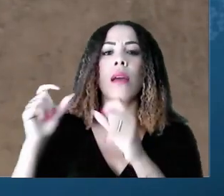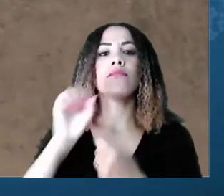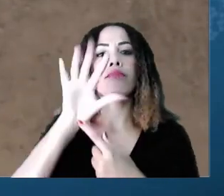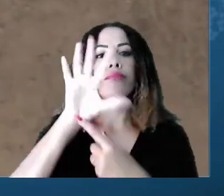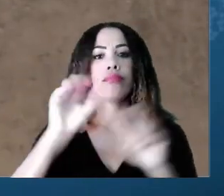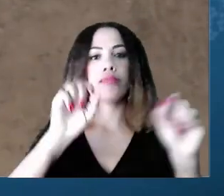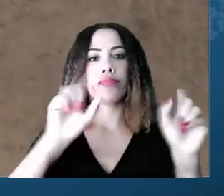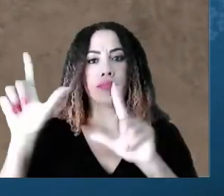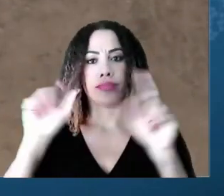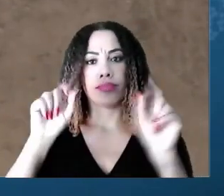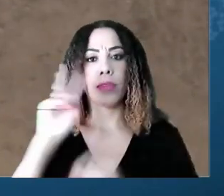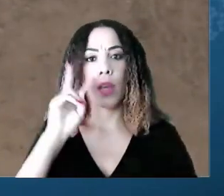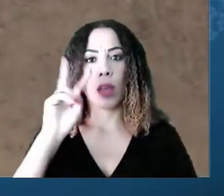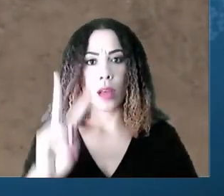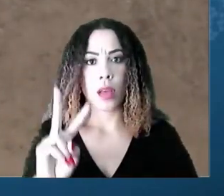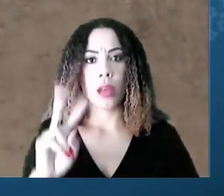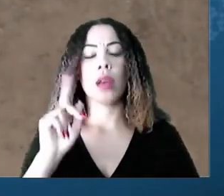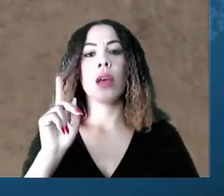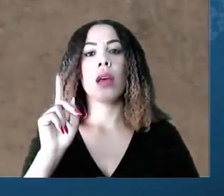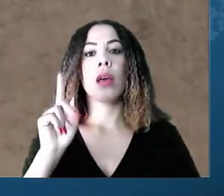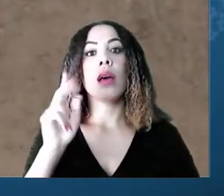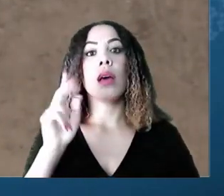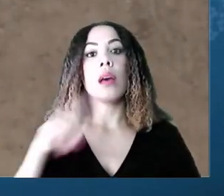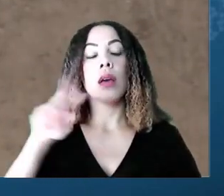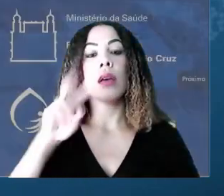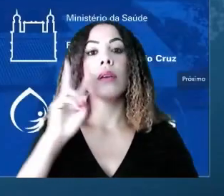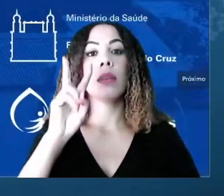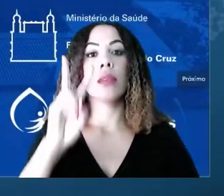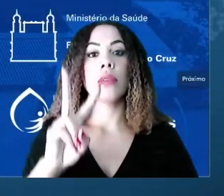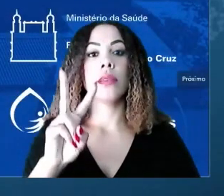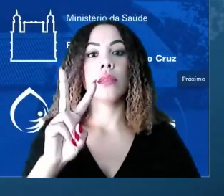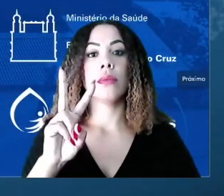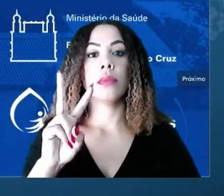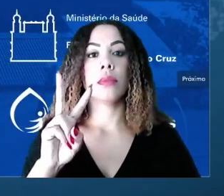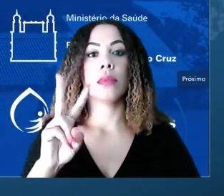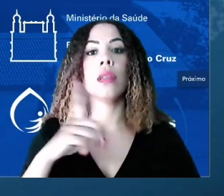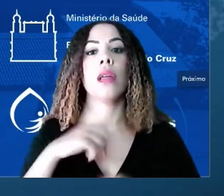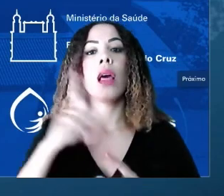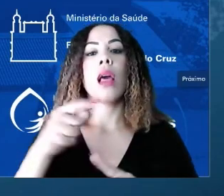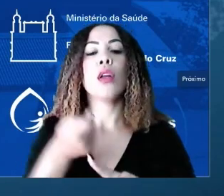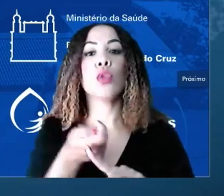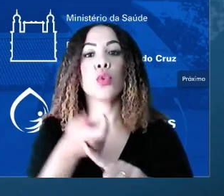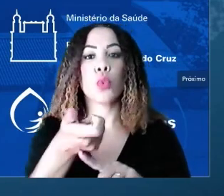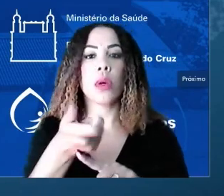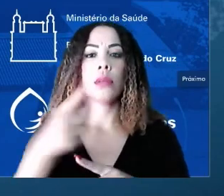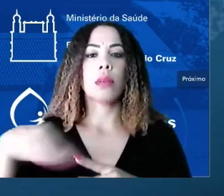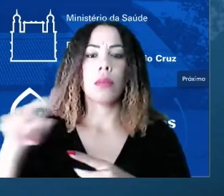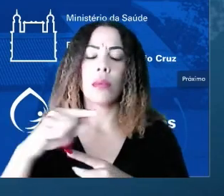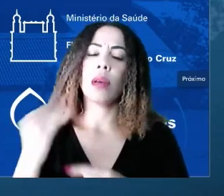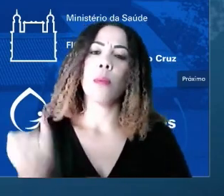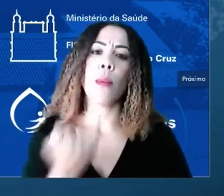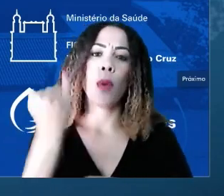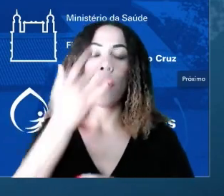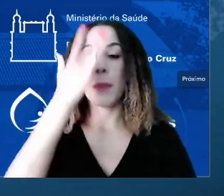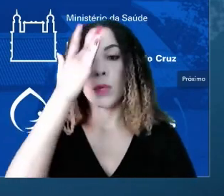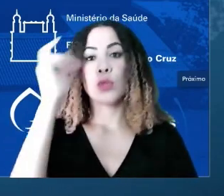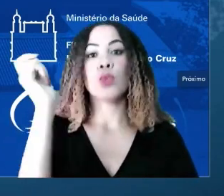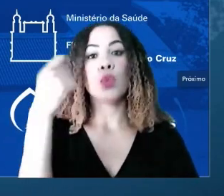aqui, nosso slide. A doação de vocês é muito importante, o pessoal do Sul ainda está